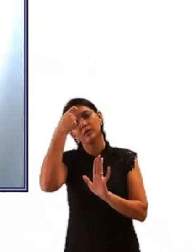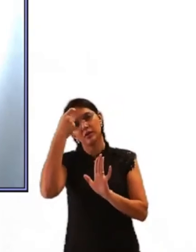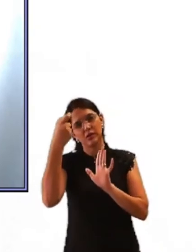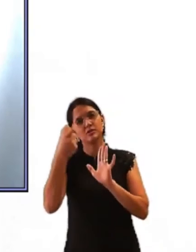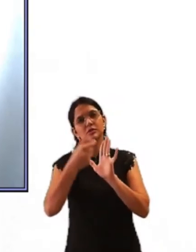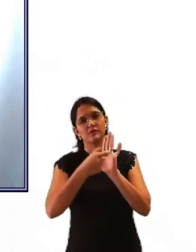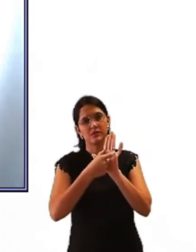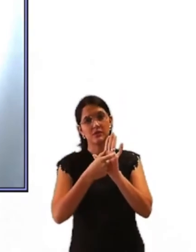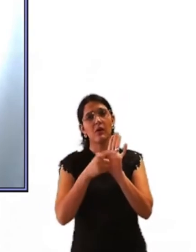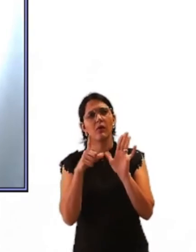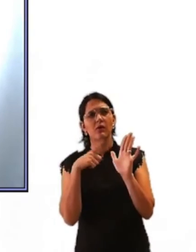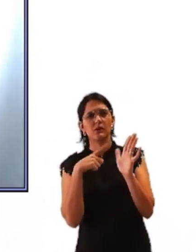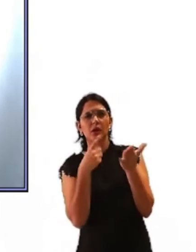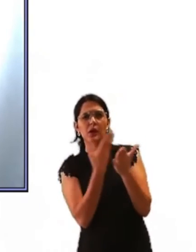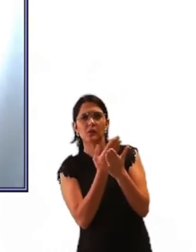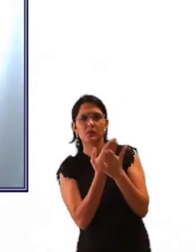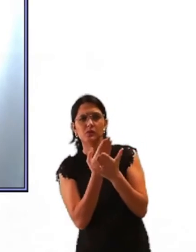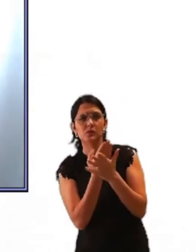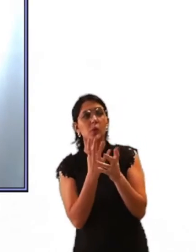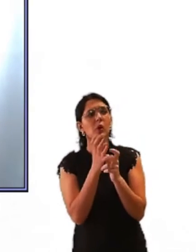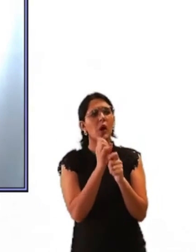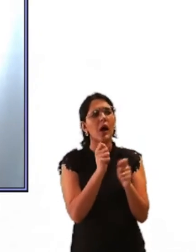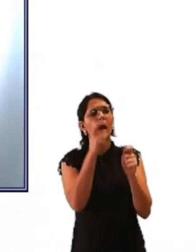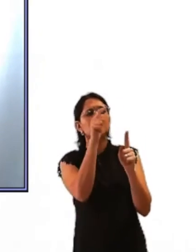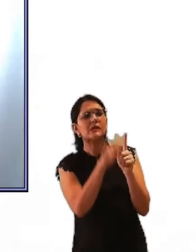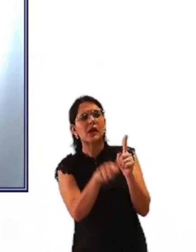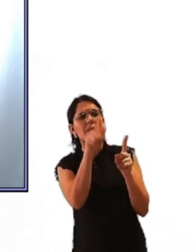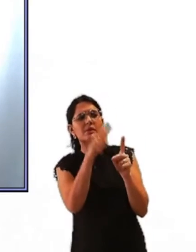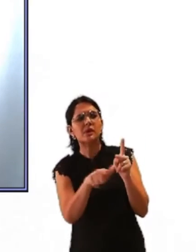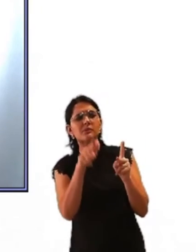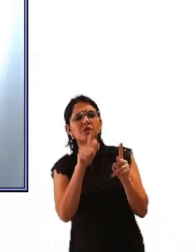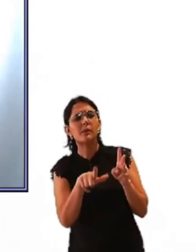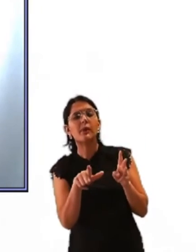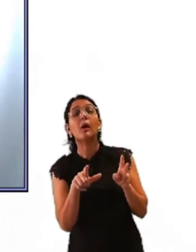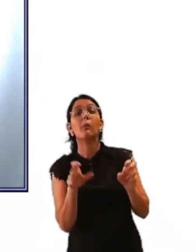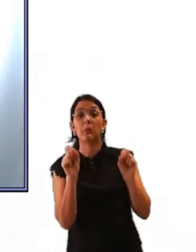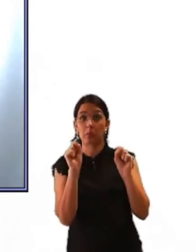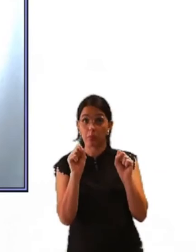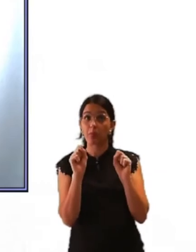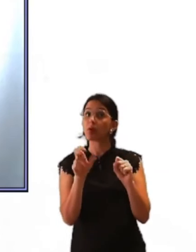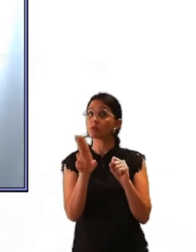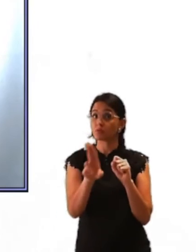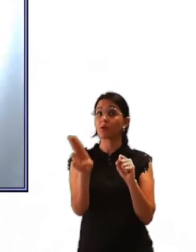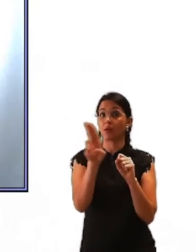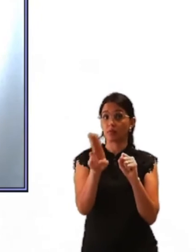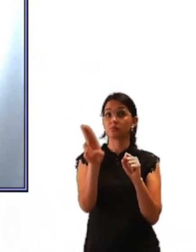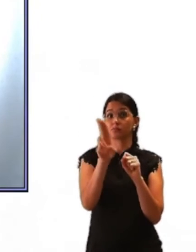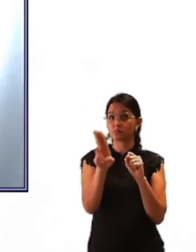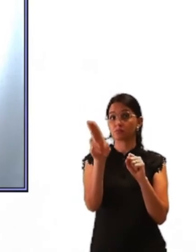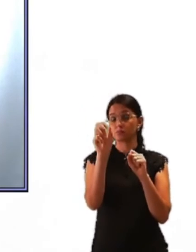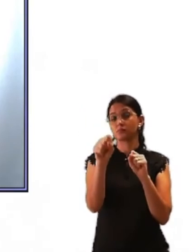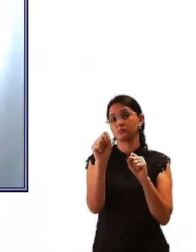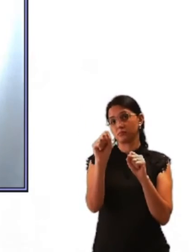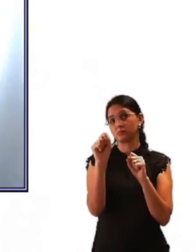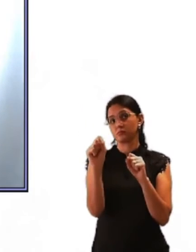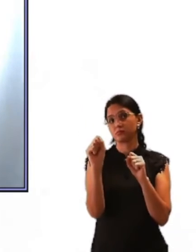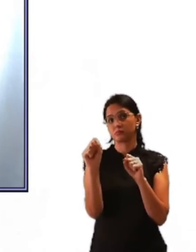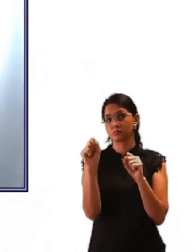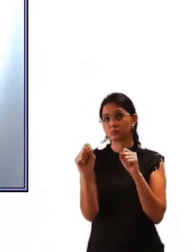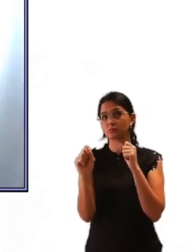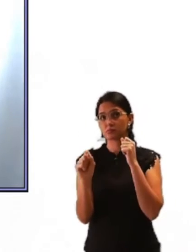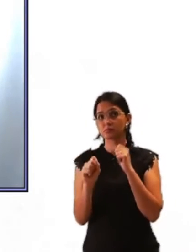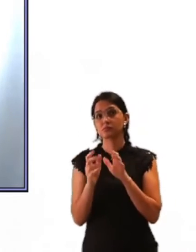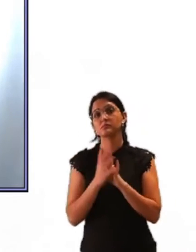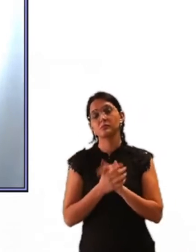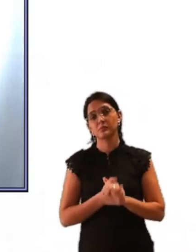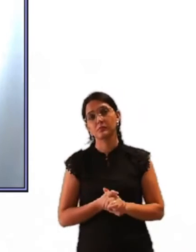estudo quantitativo, né, do número de demandas, da repercussão disso tudo, pode ser uma alternativa. Pode ser uma alternativa, né?